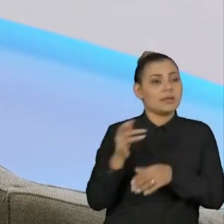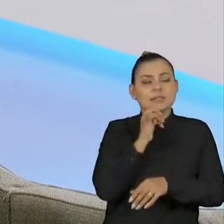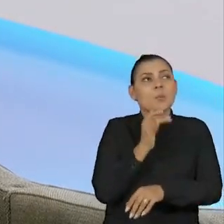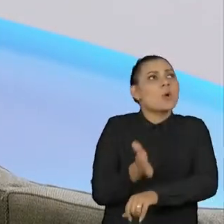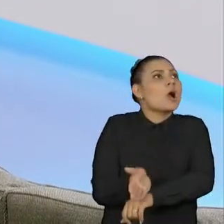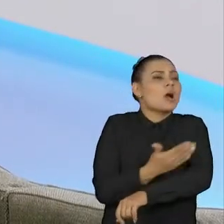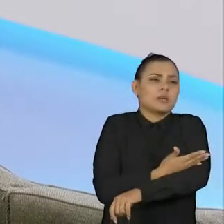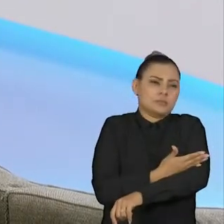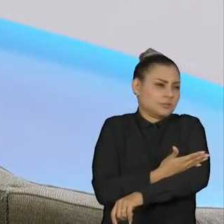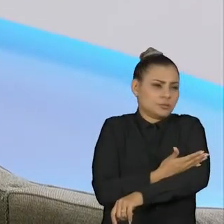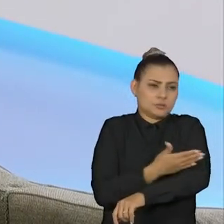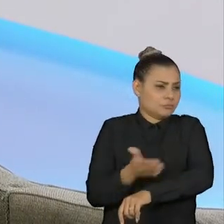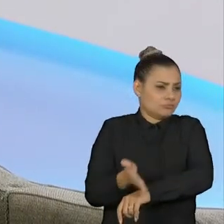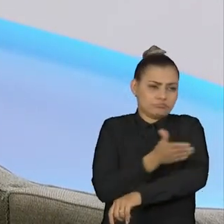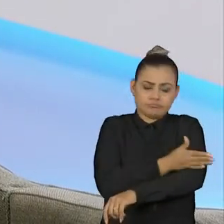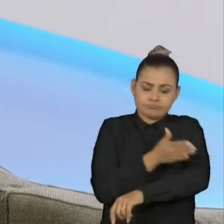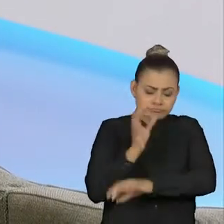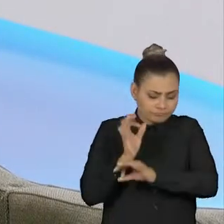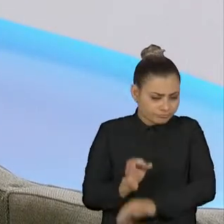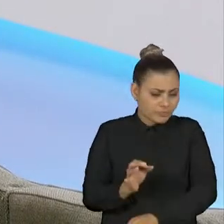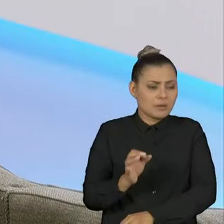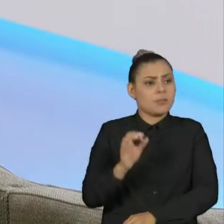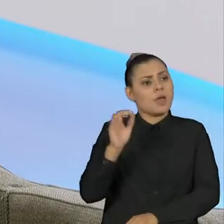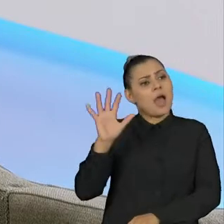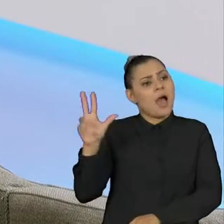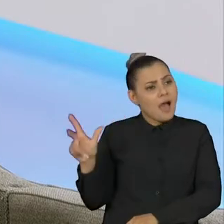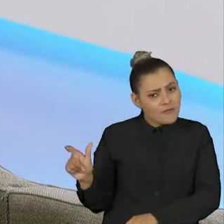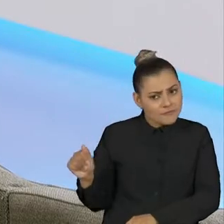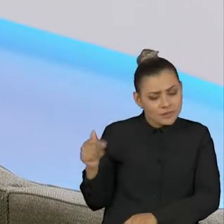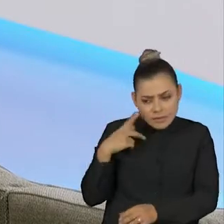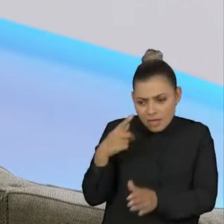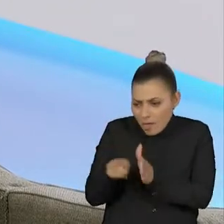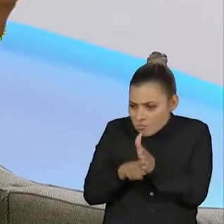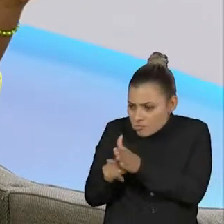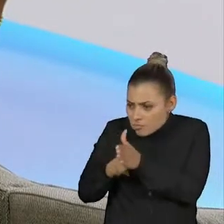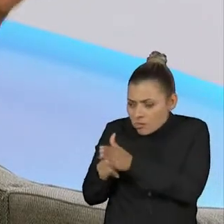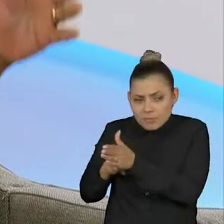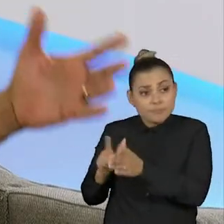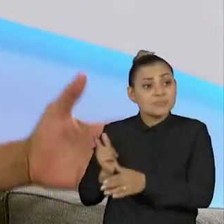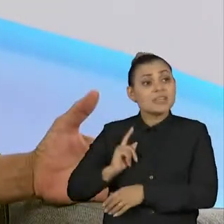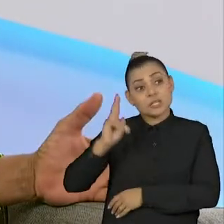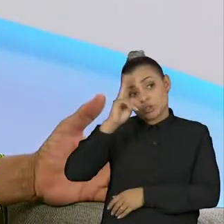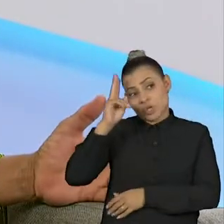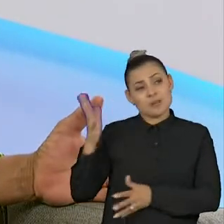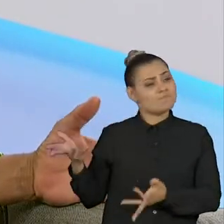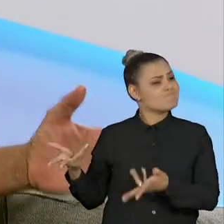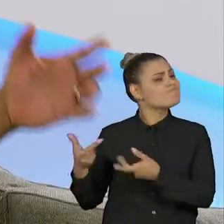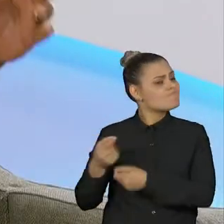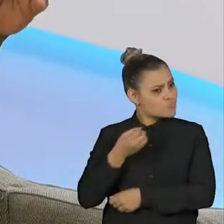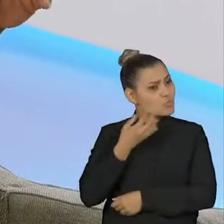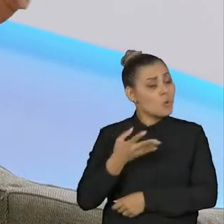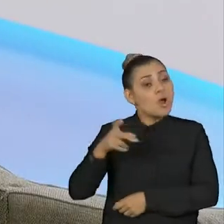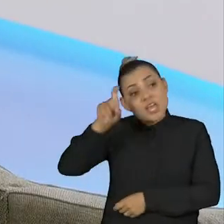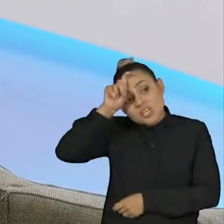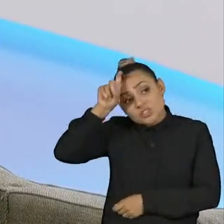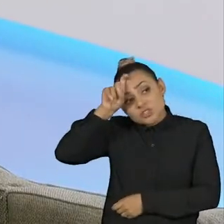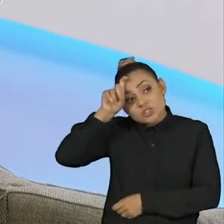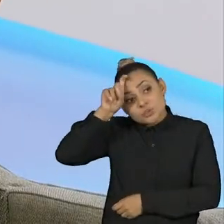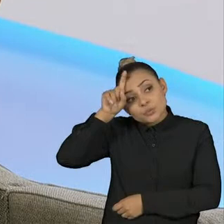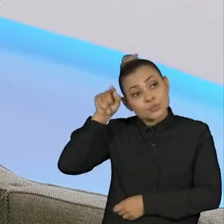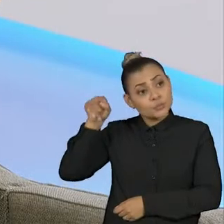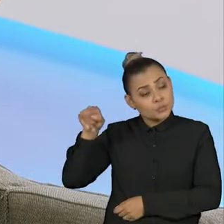anterior à cristandade, não é? Pegar que tem uma história muito rica, né? O Egito como